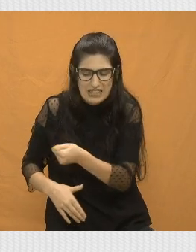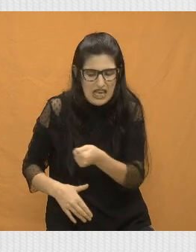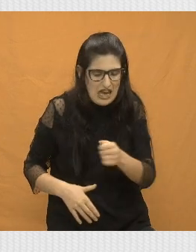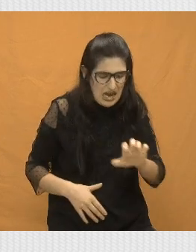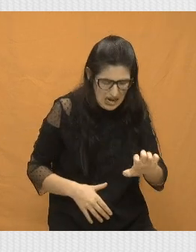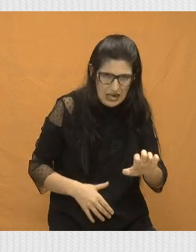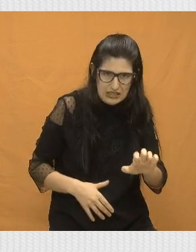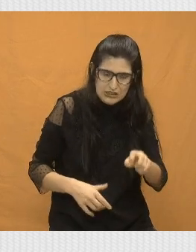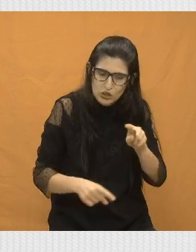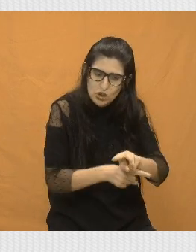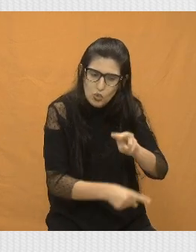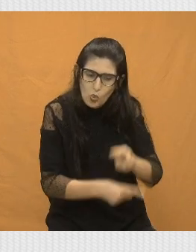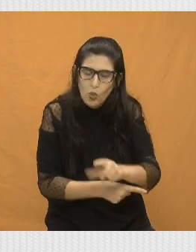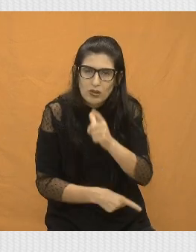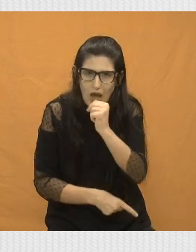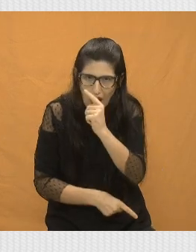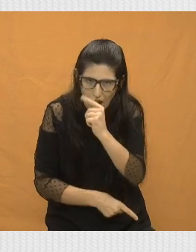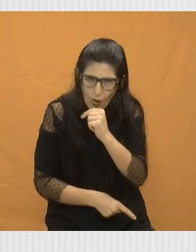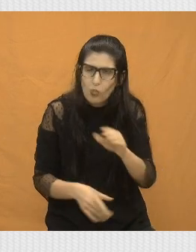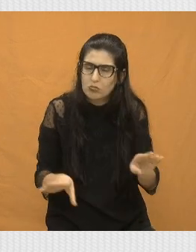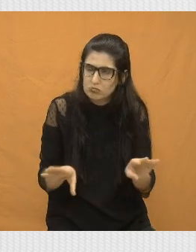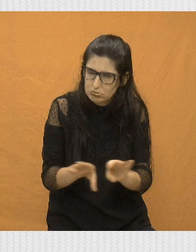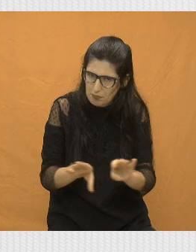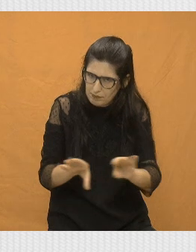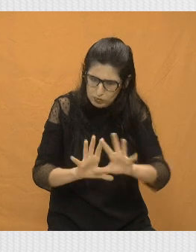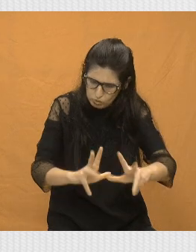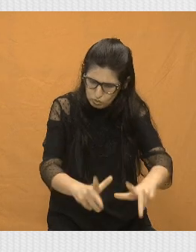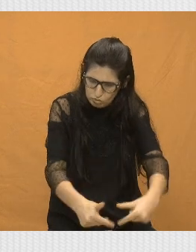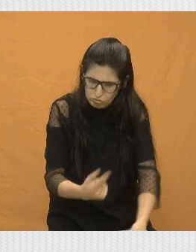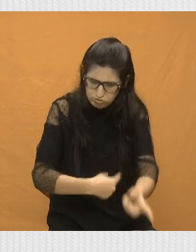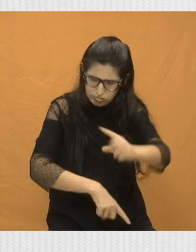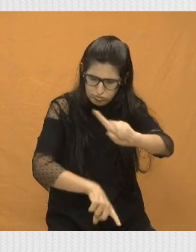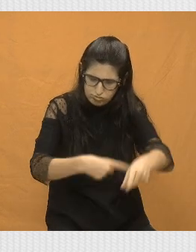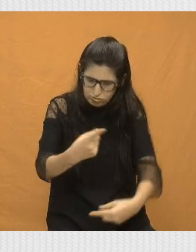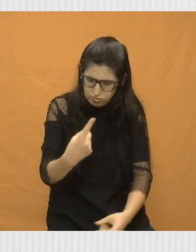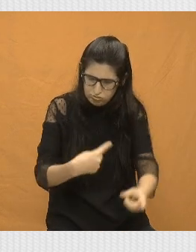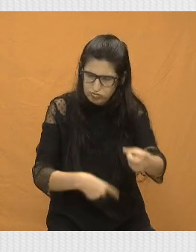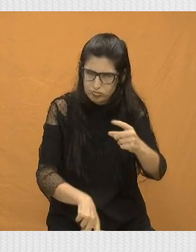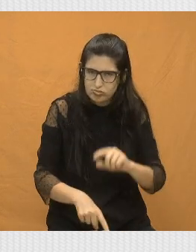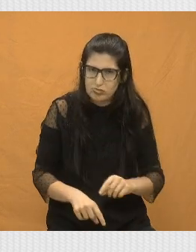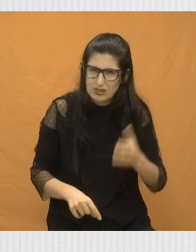né? Então, esses serviços são mais exclusivamente ao SAAI.